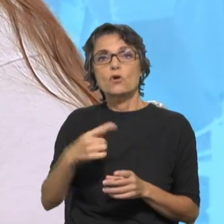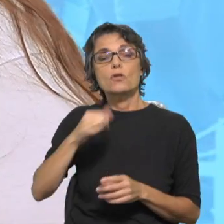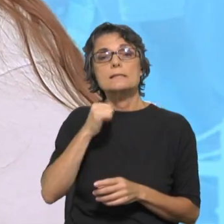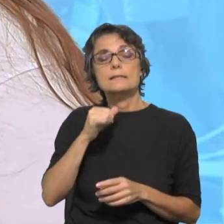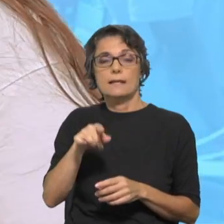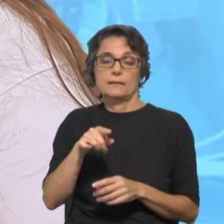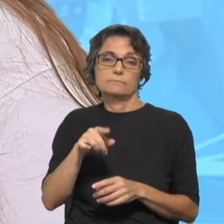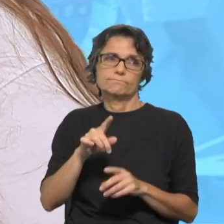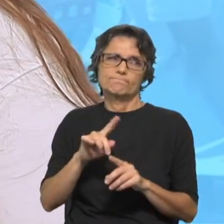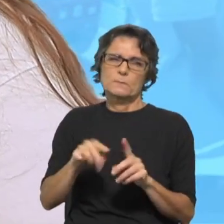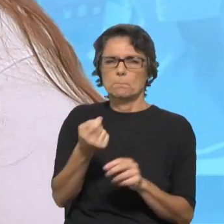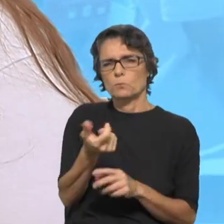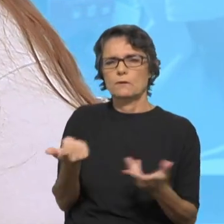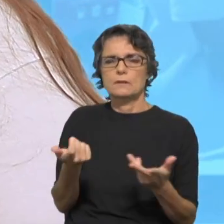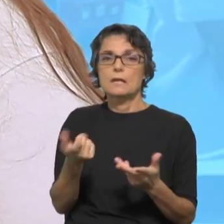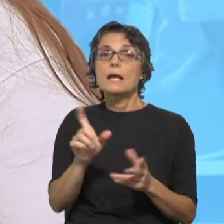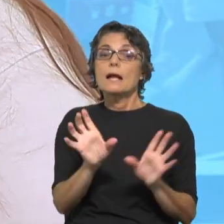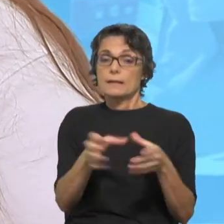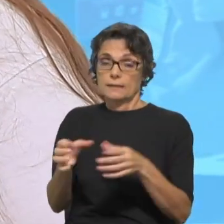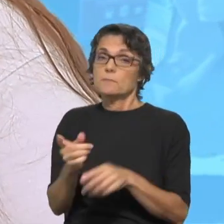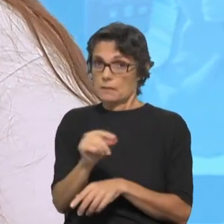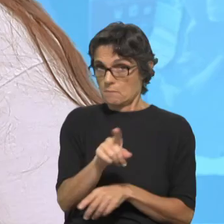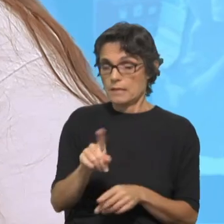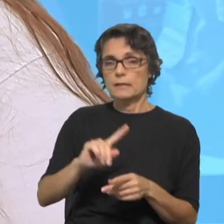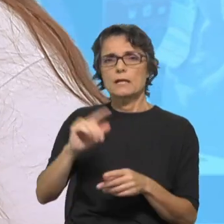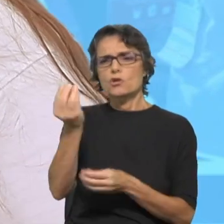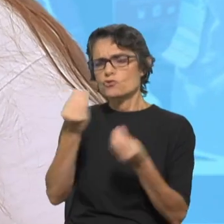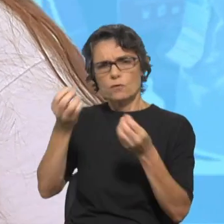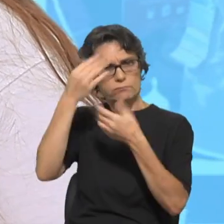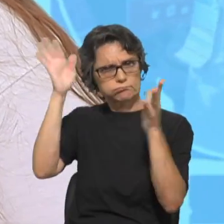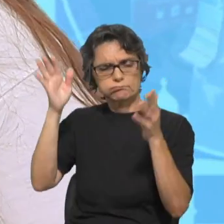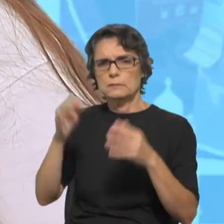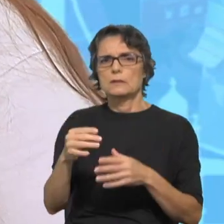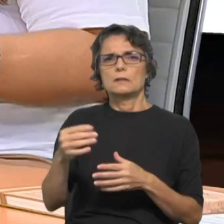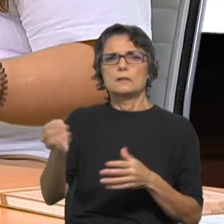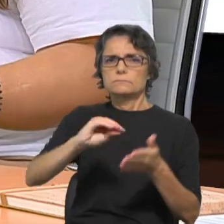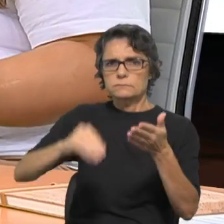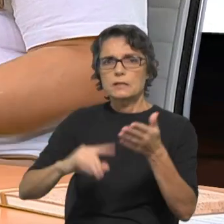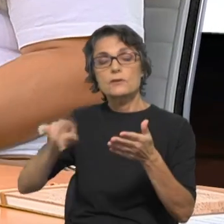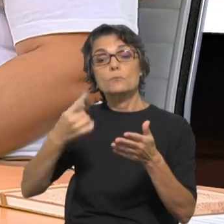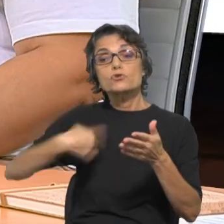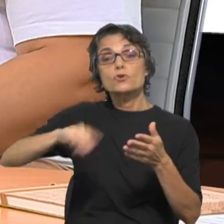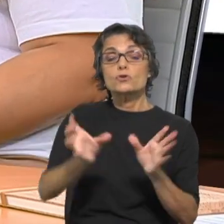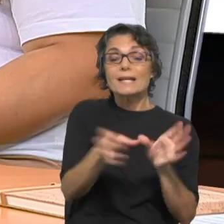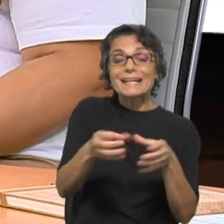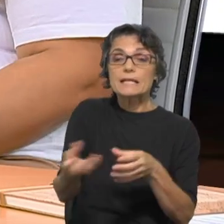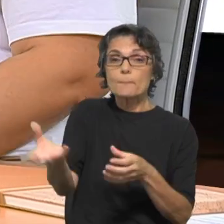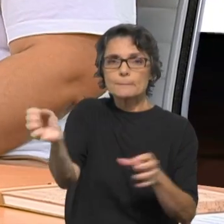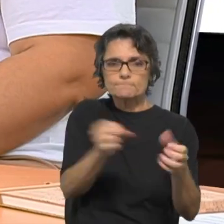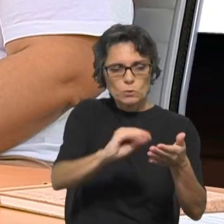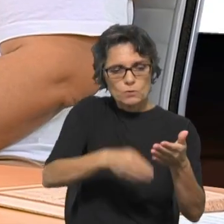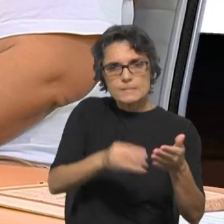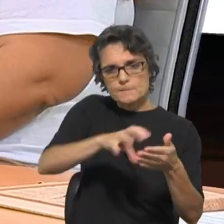um bocadinho diferentes, nós também funcionamos com equipas, nós recebemos todos os jovens, portanto todos se inscrevem e depois nós formamos equipas com quem